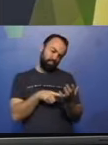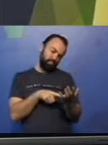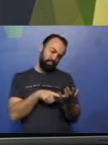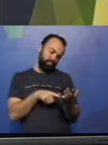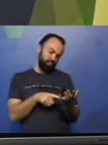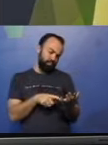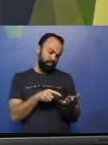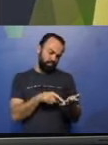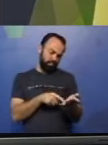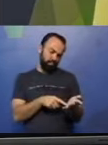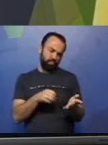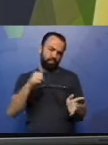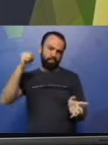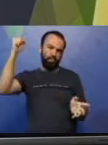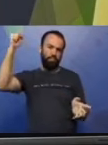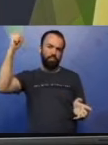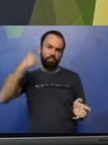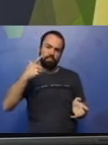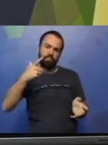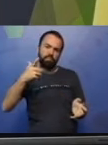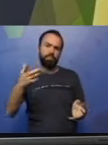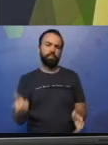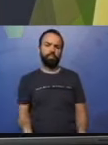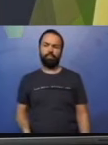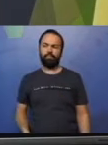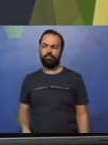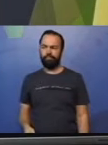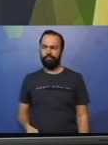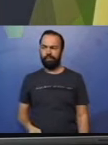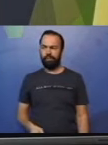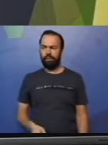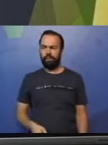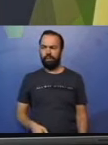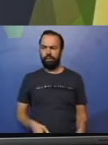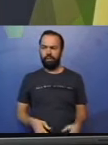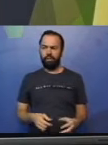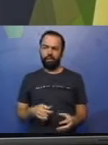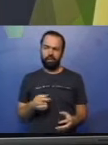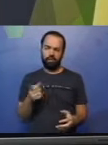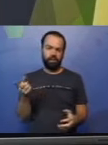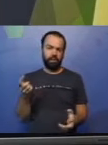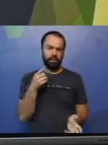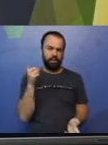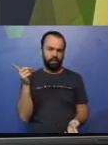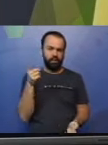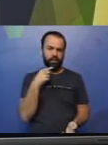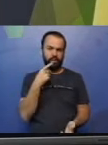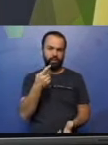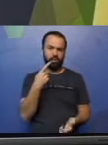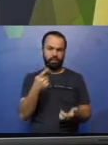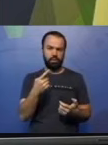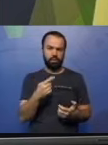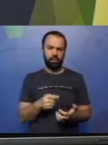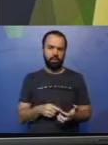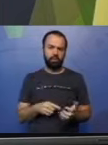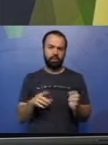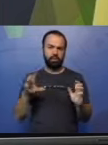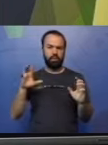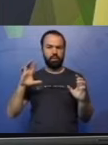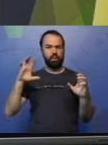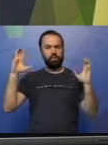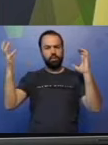Tá falando aqui, ó, que não choveria. Aí ele comenta, mas a previsão do